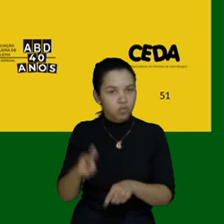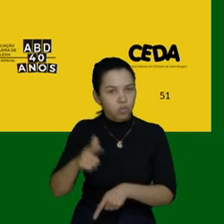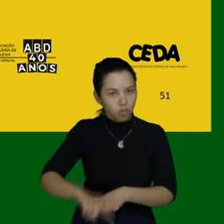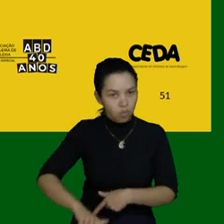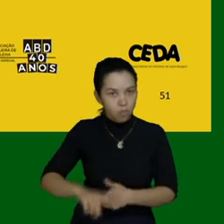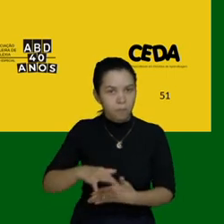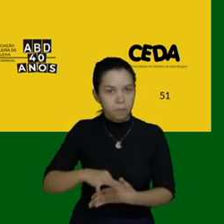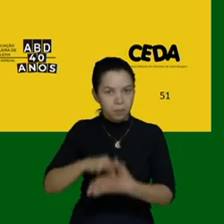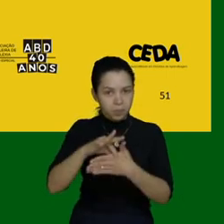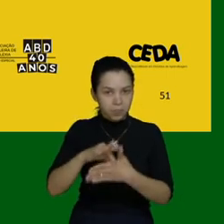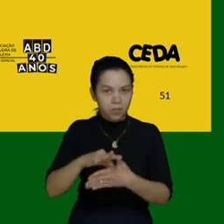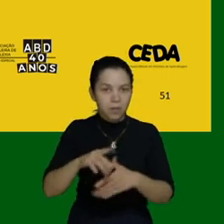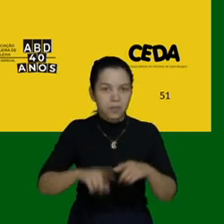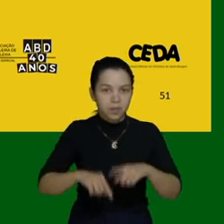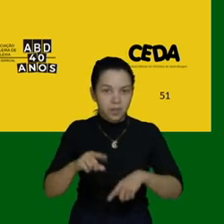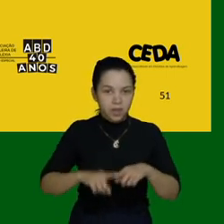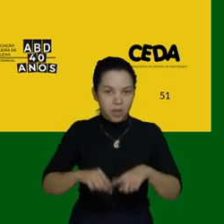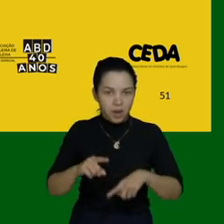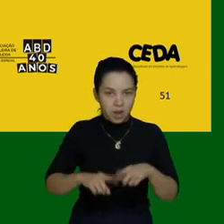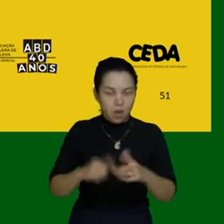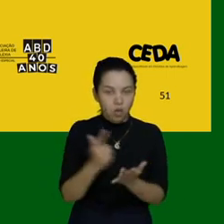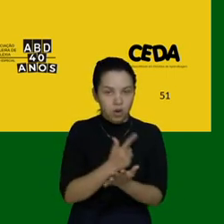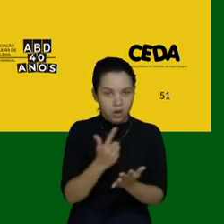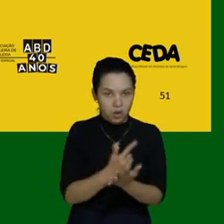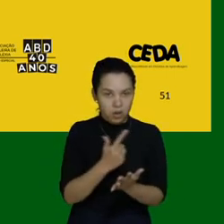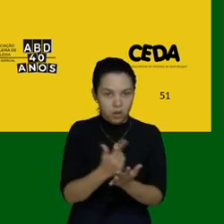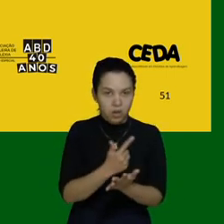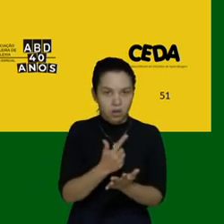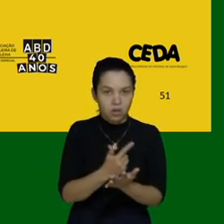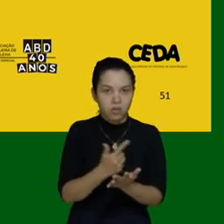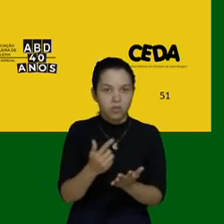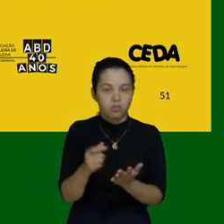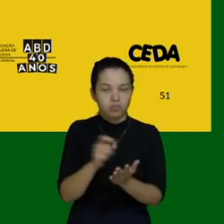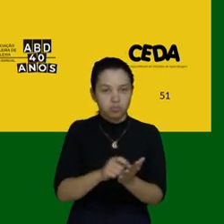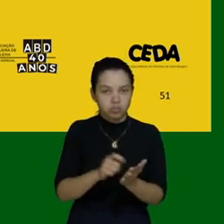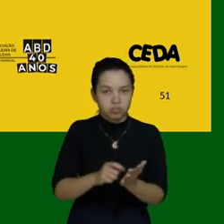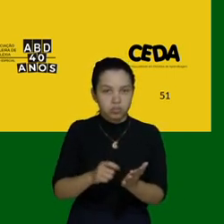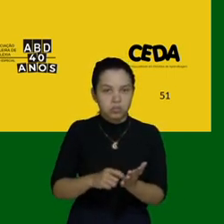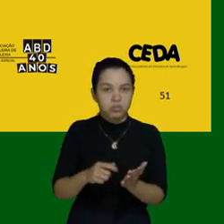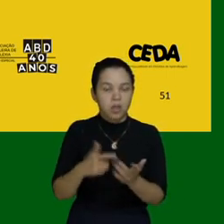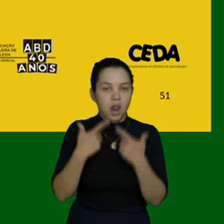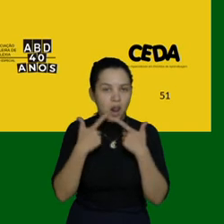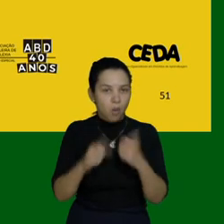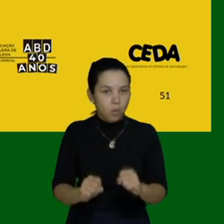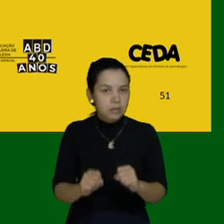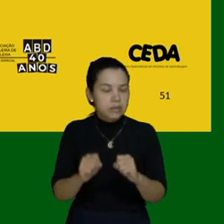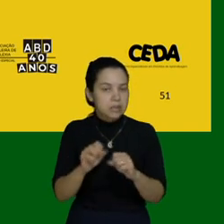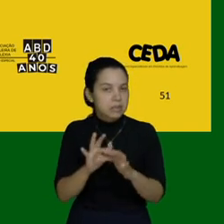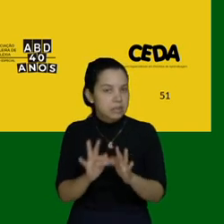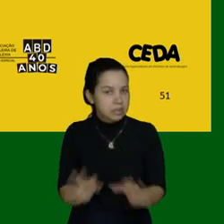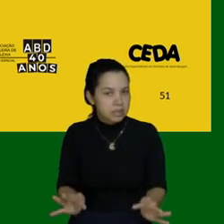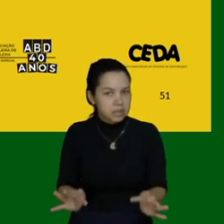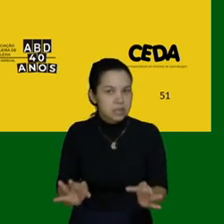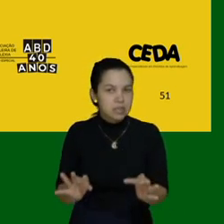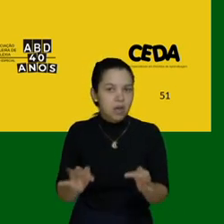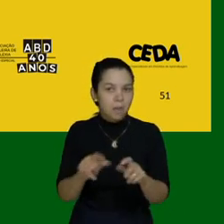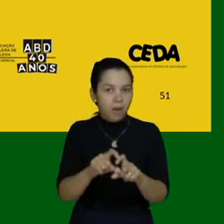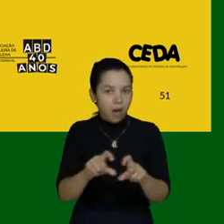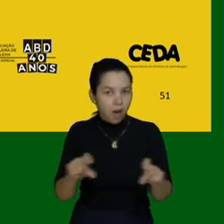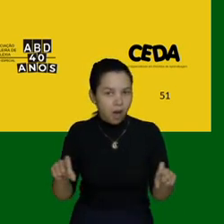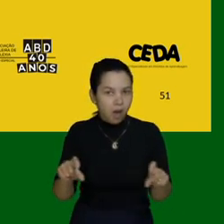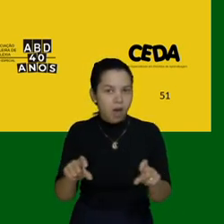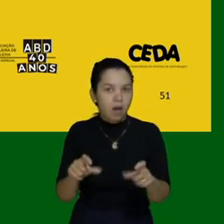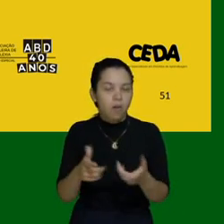BD o livro escrito pela Angela pela Áurea que tem uma linguagem simples as réguas a cartilha que